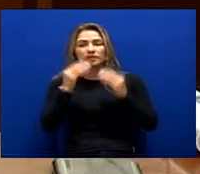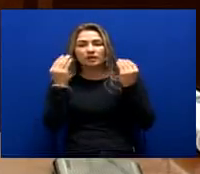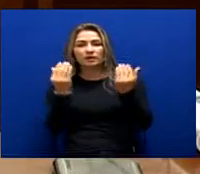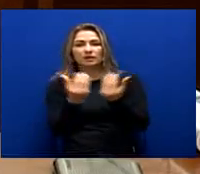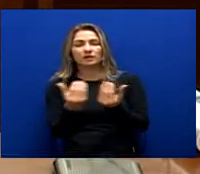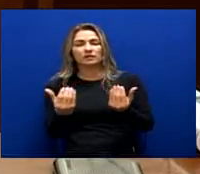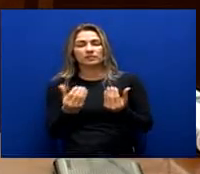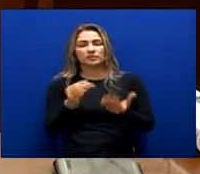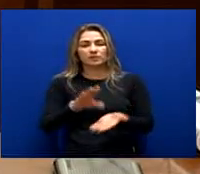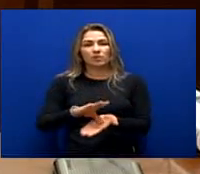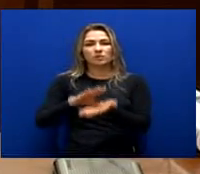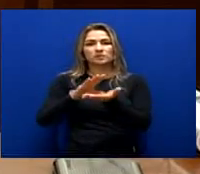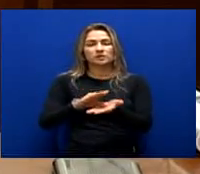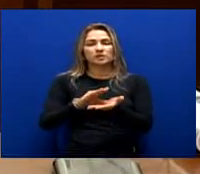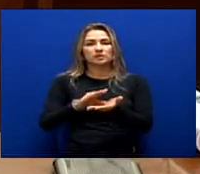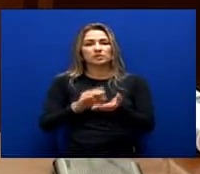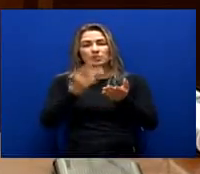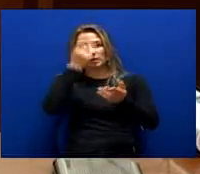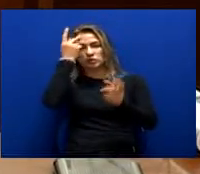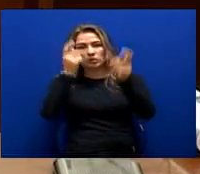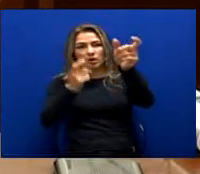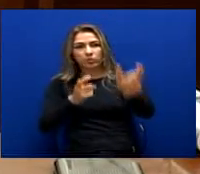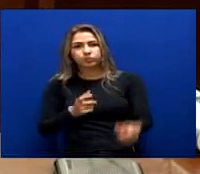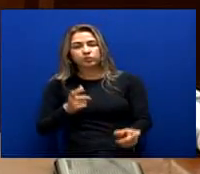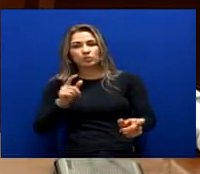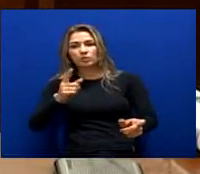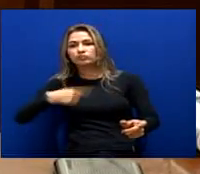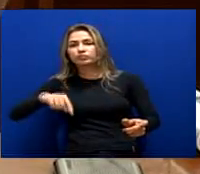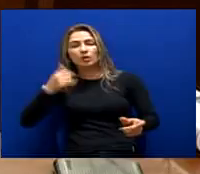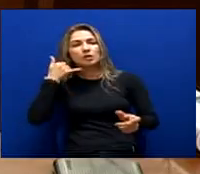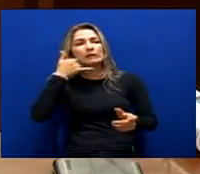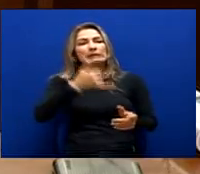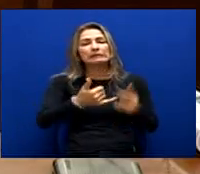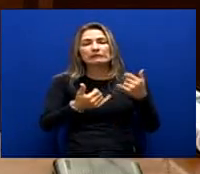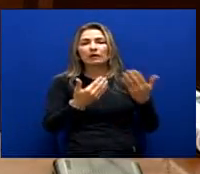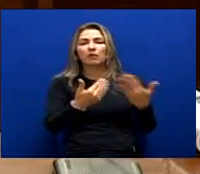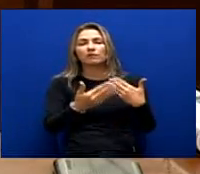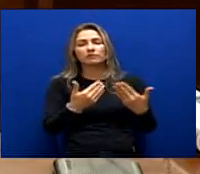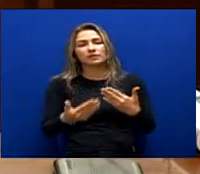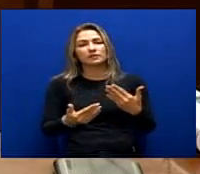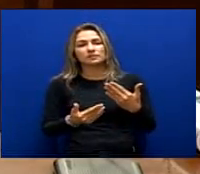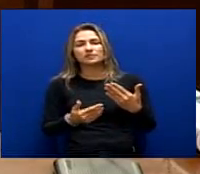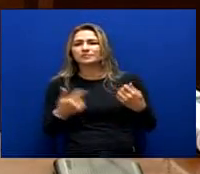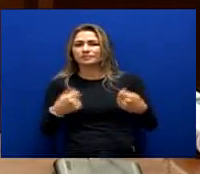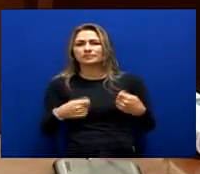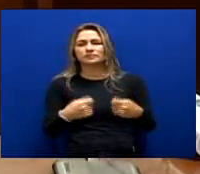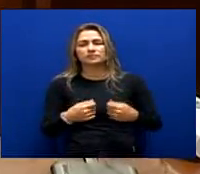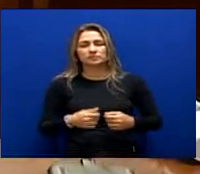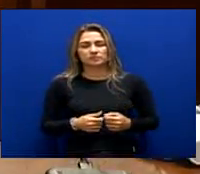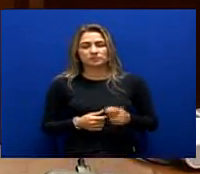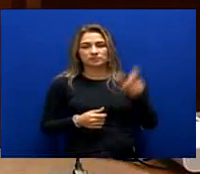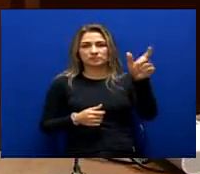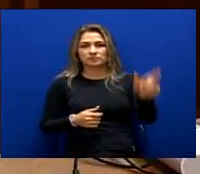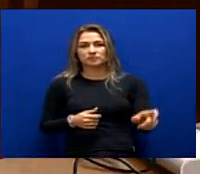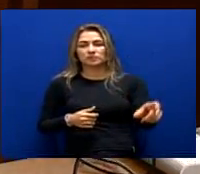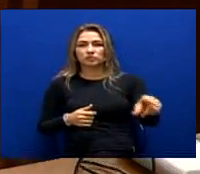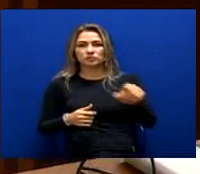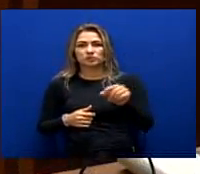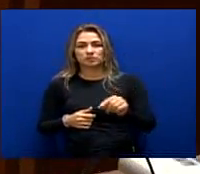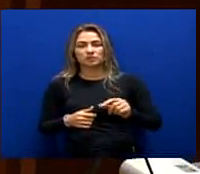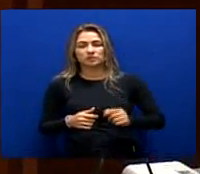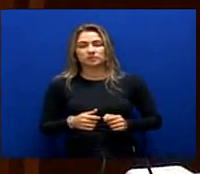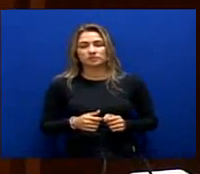eu queria com a emergência e não dá pra gente esperar pra colocar a proposta que a gente conseguisse através da rede aí